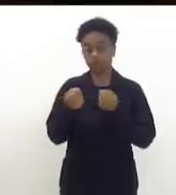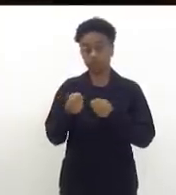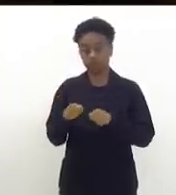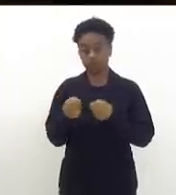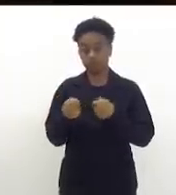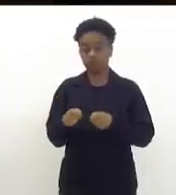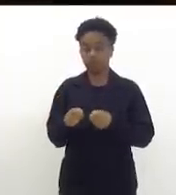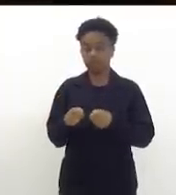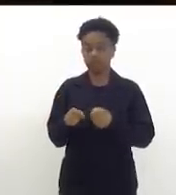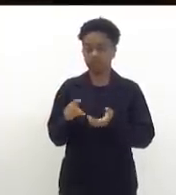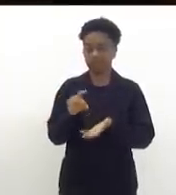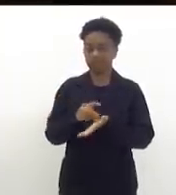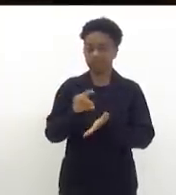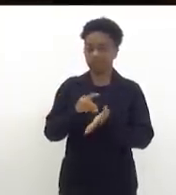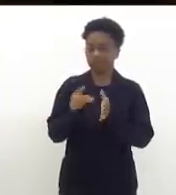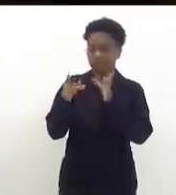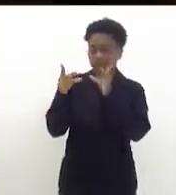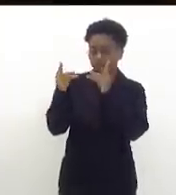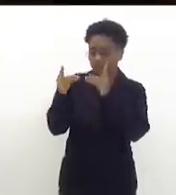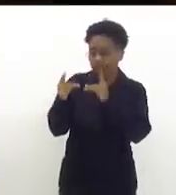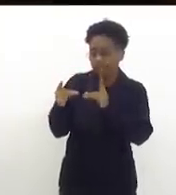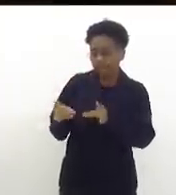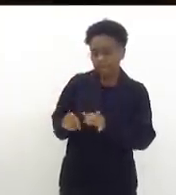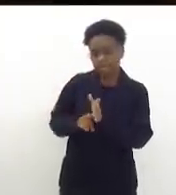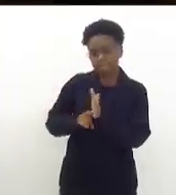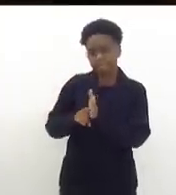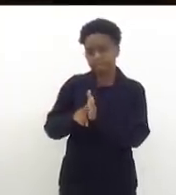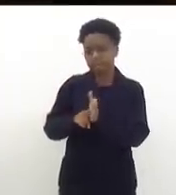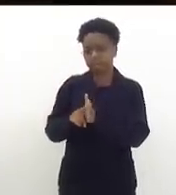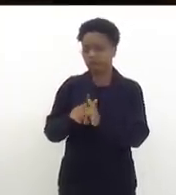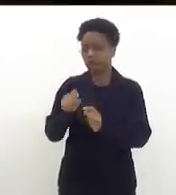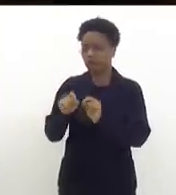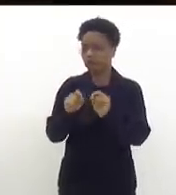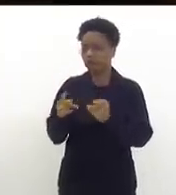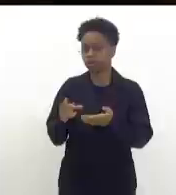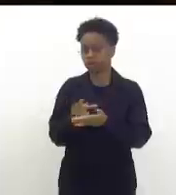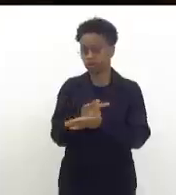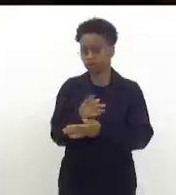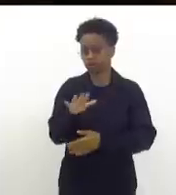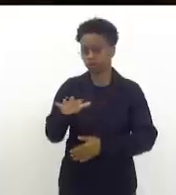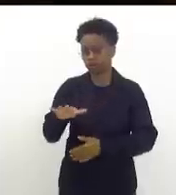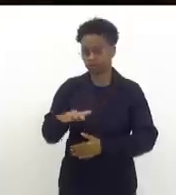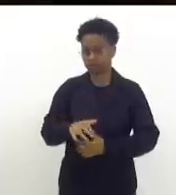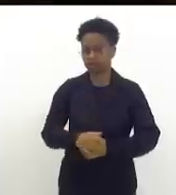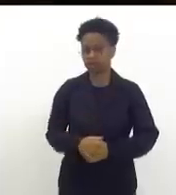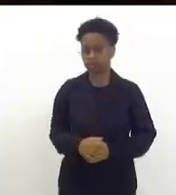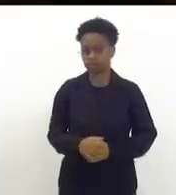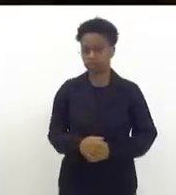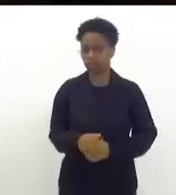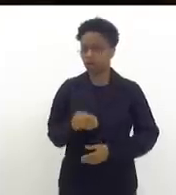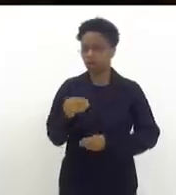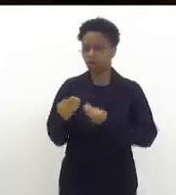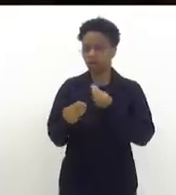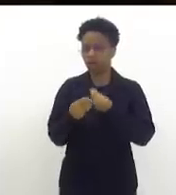apuração rigorosa nessa questão dessa sabotagem